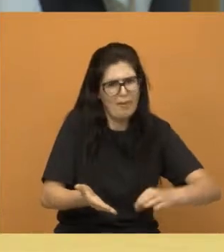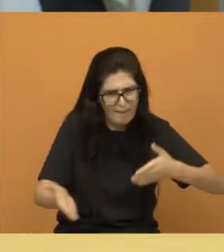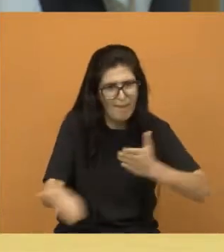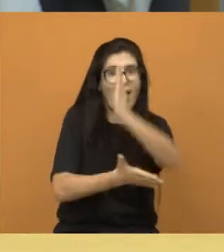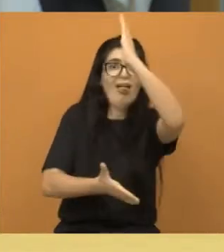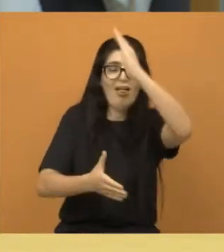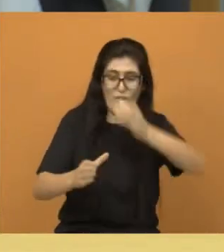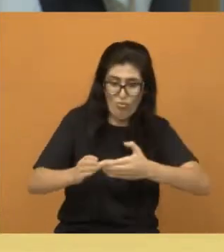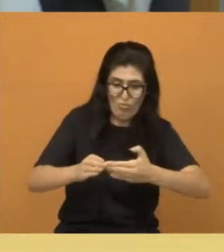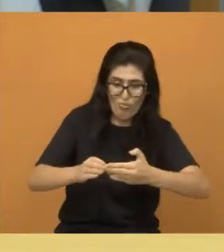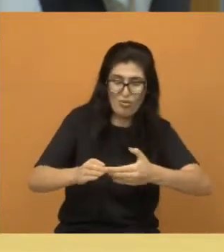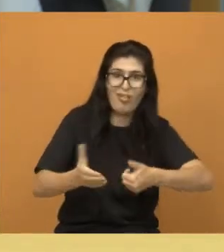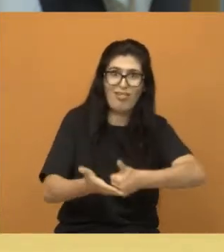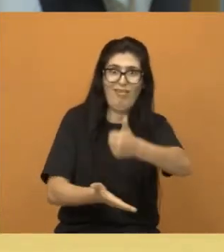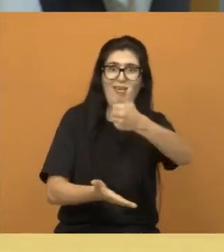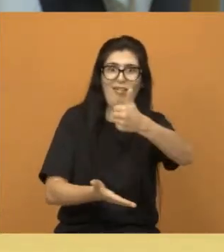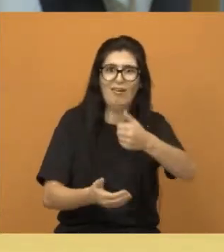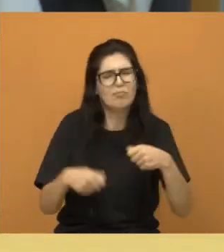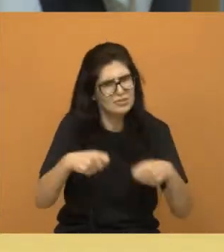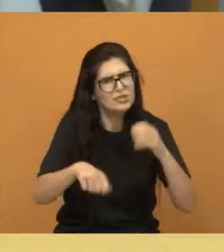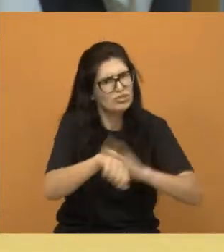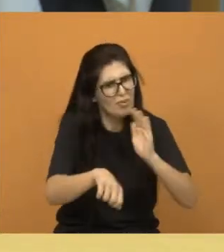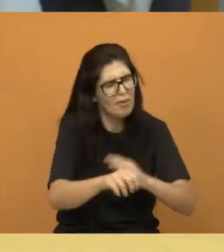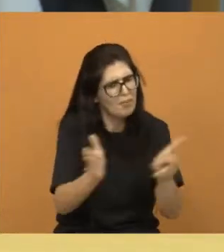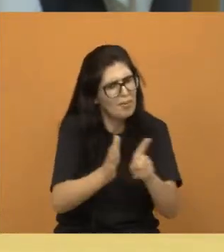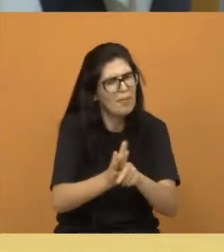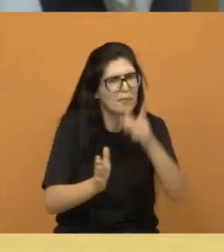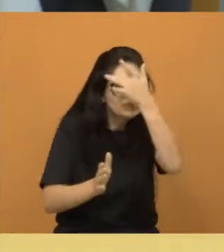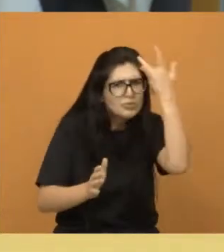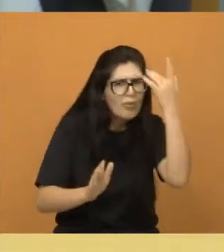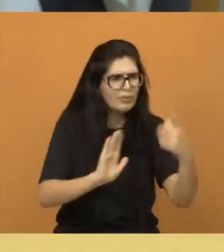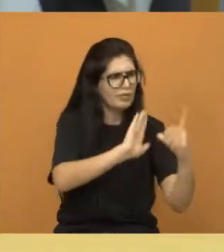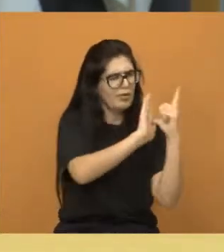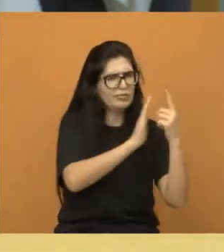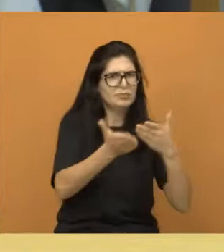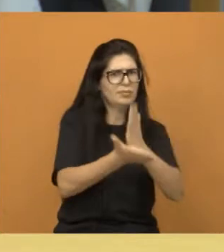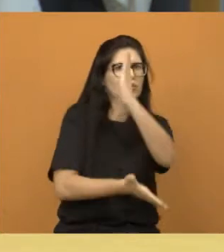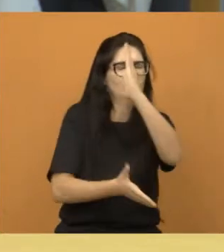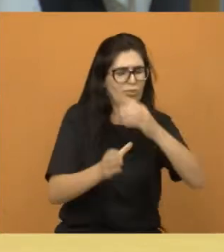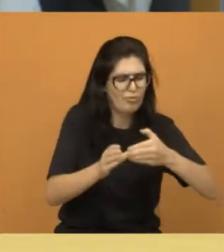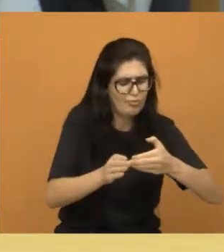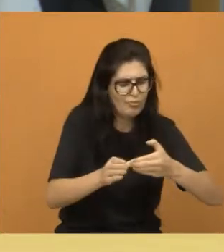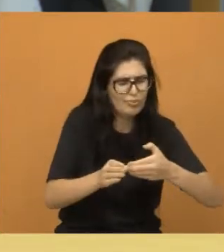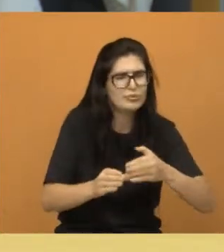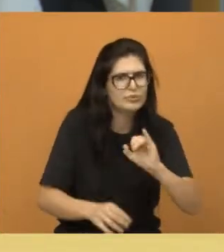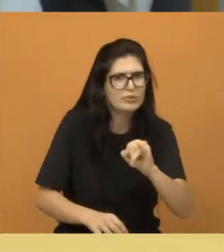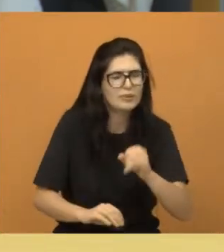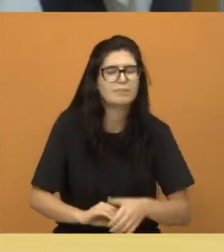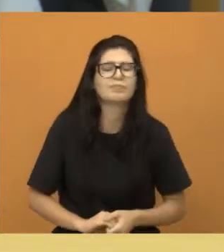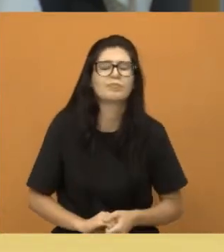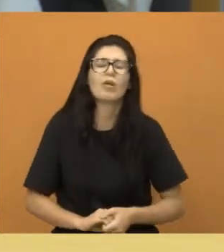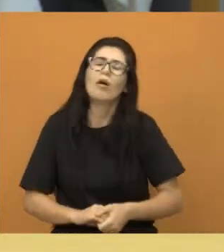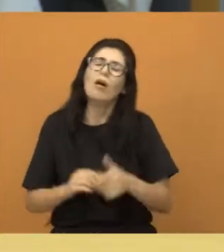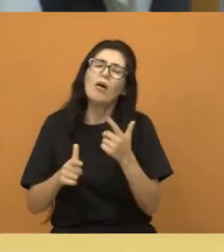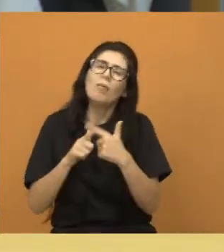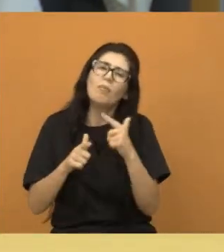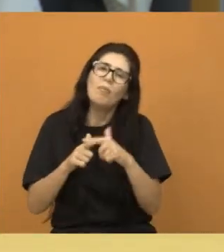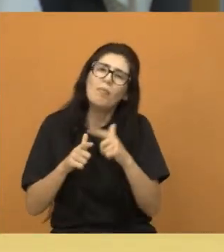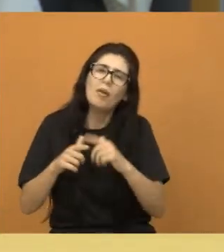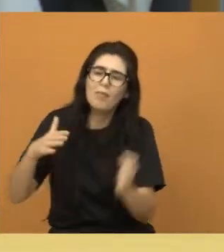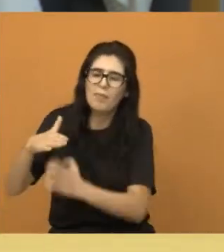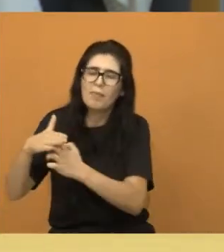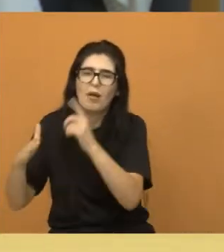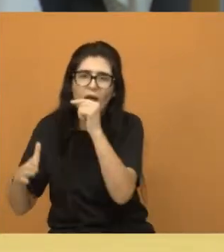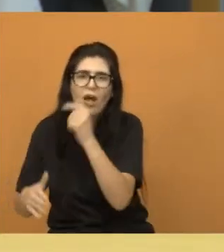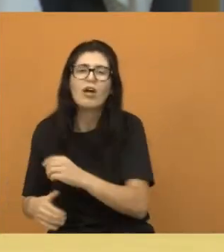aqui a questão do Guararema, né? A gente também tem aqui a problemática grande do SAI,